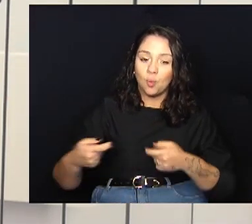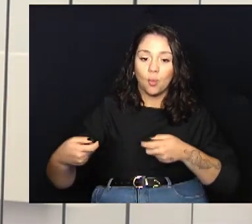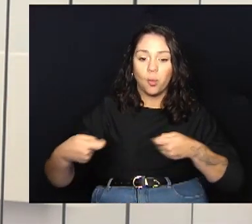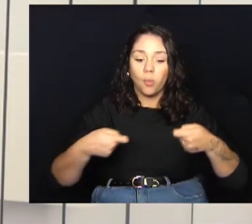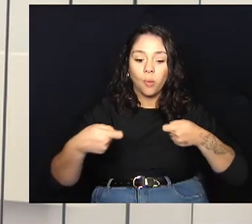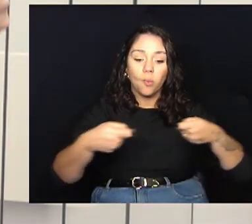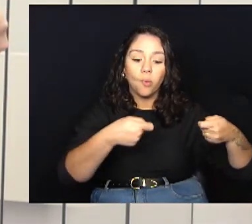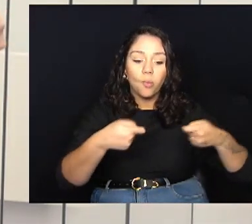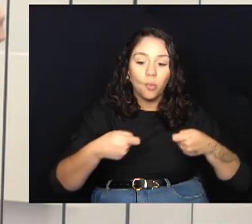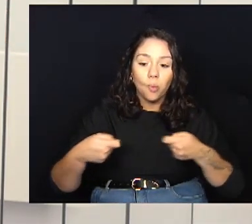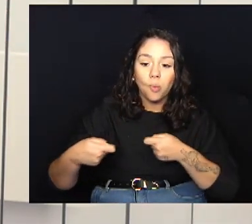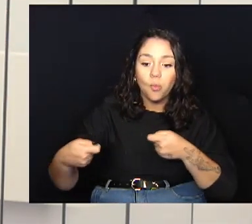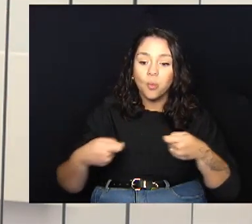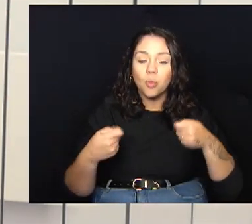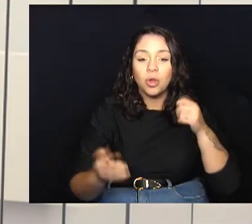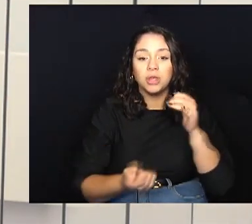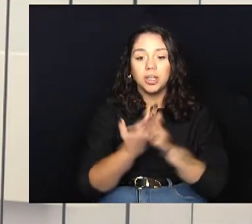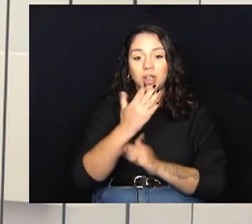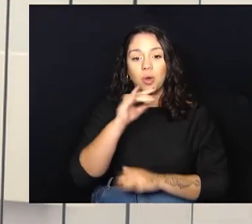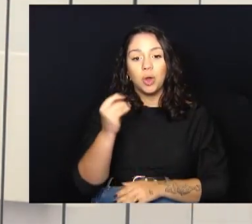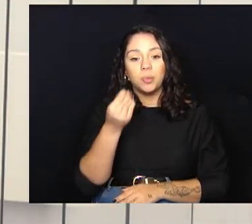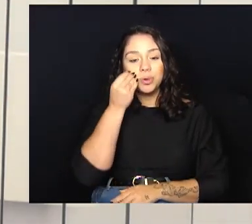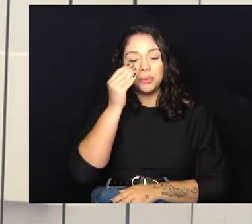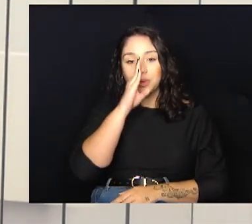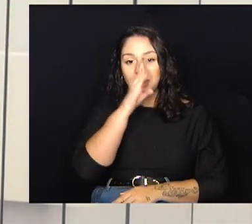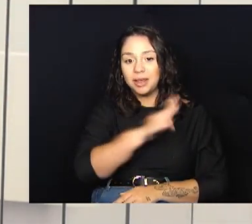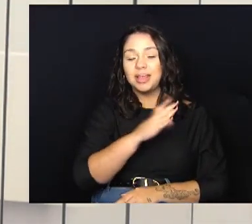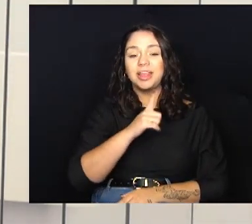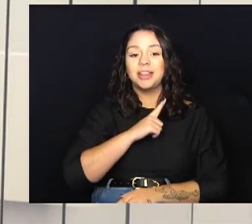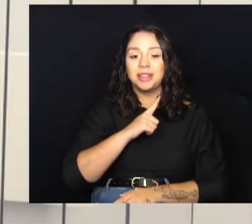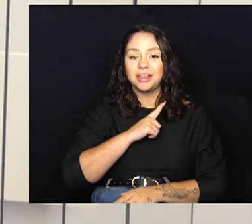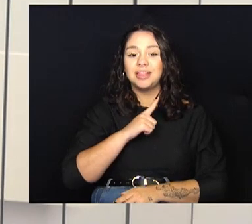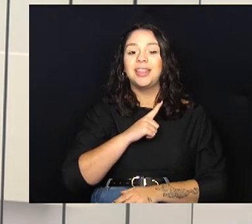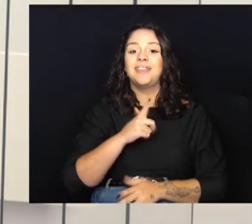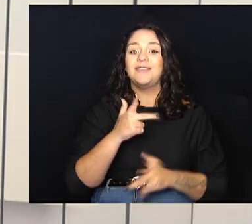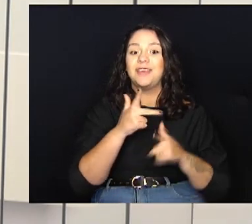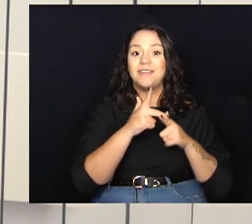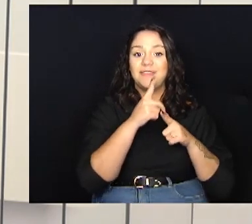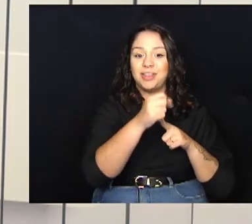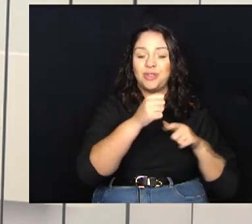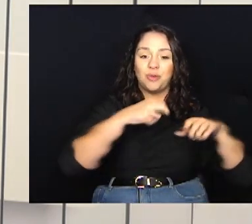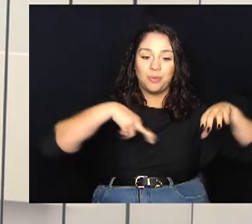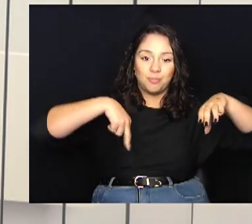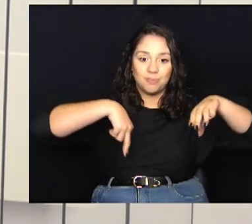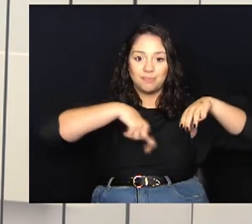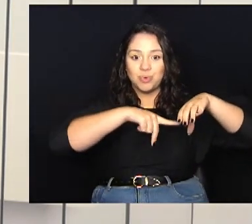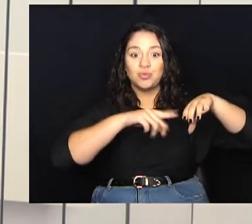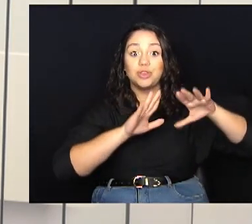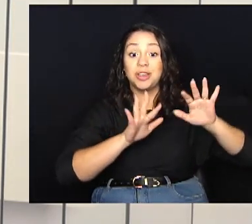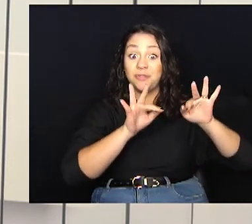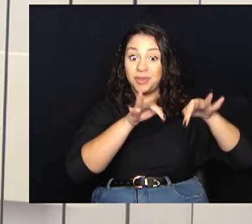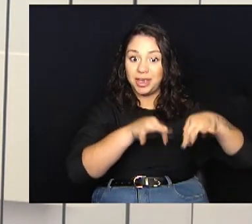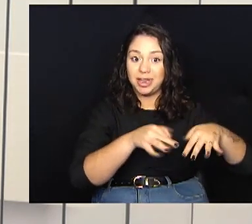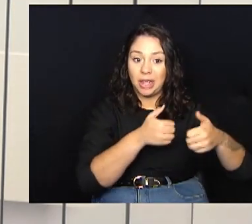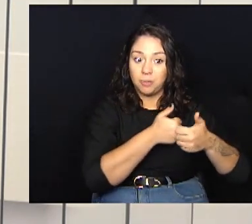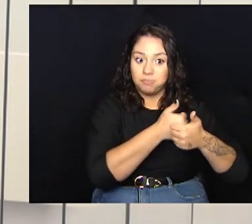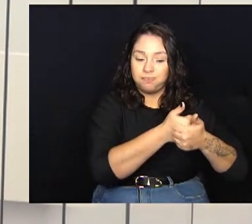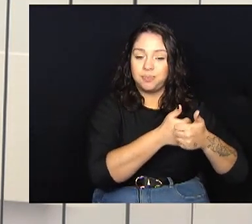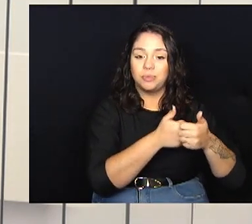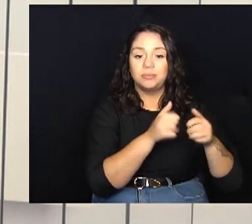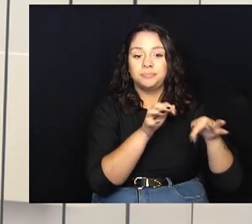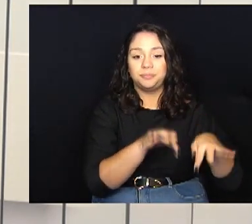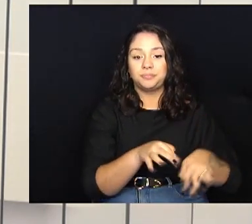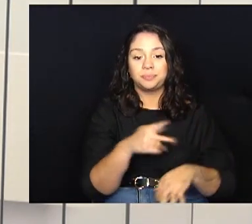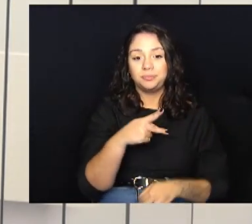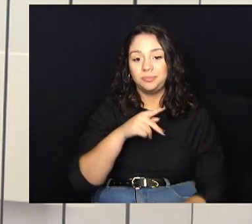criou as principais oportunidades e foi recompensada com o gol já perto do fim da partida viu Paulo